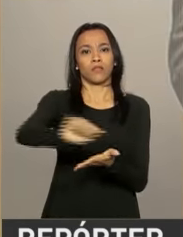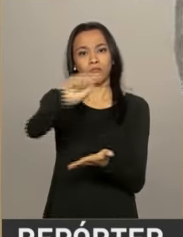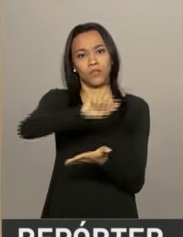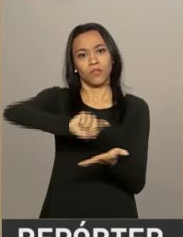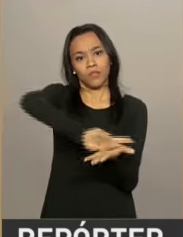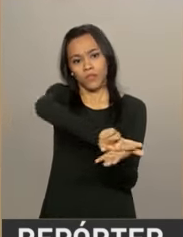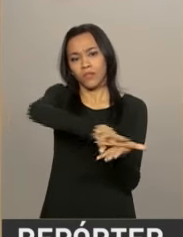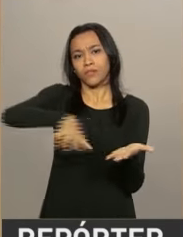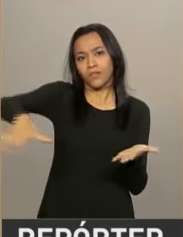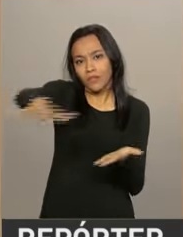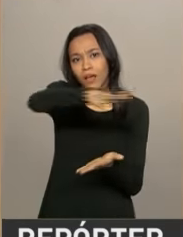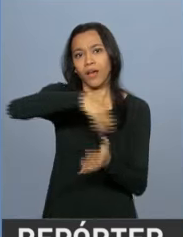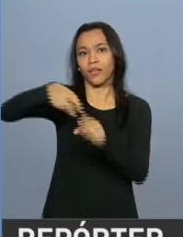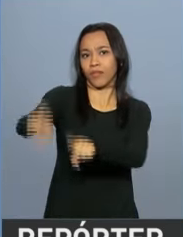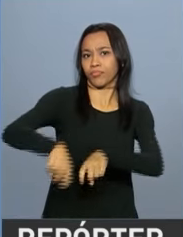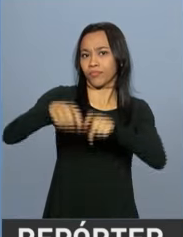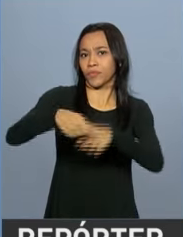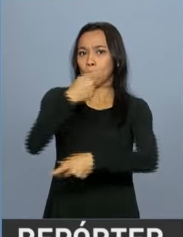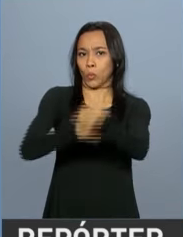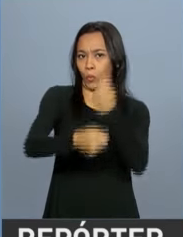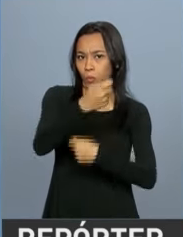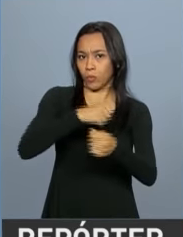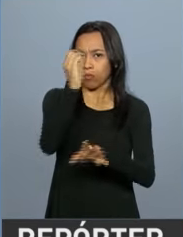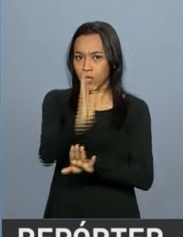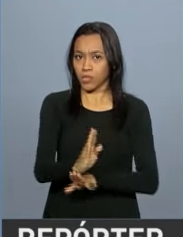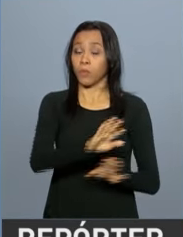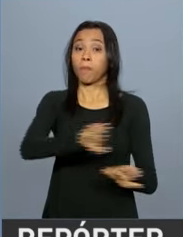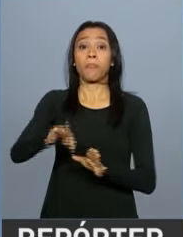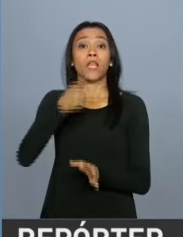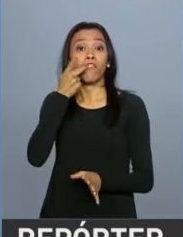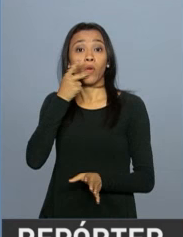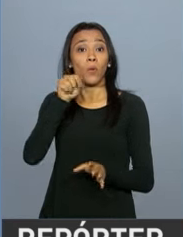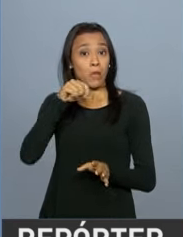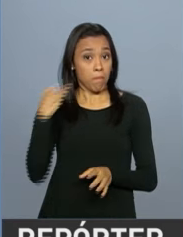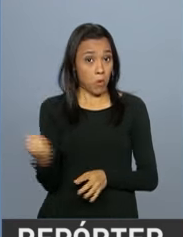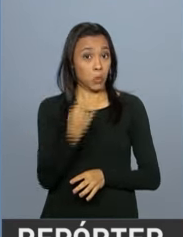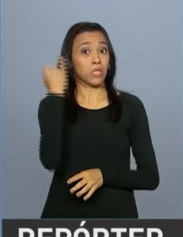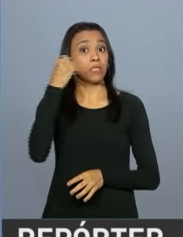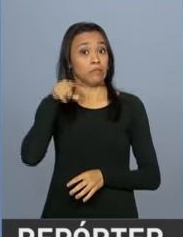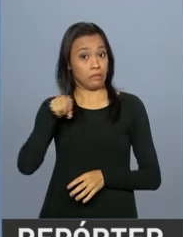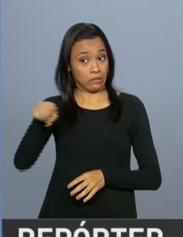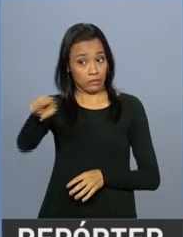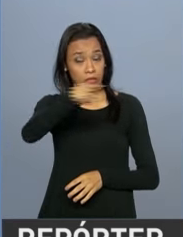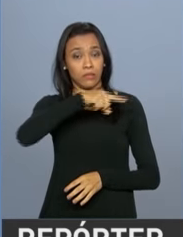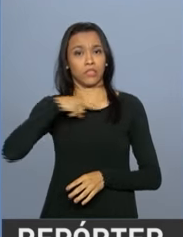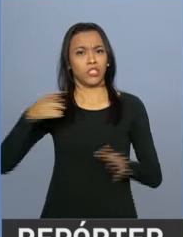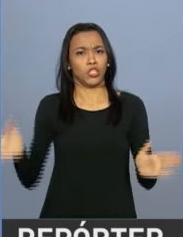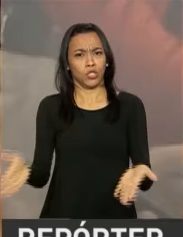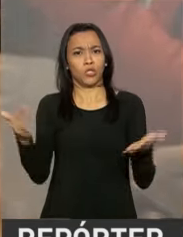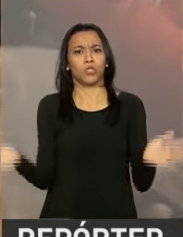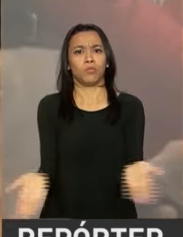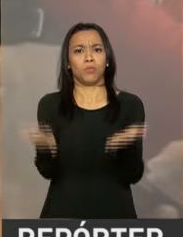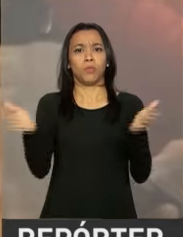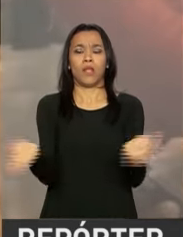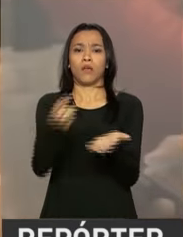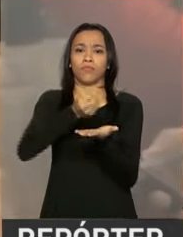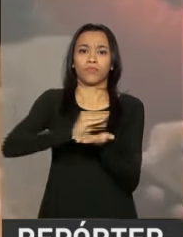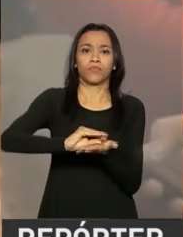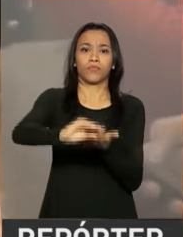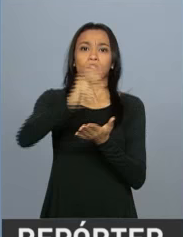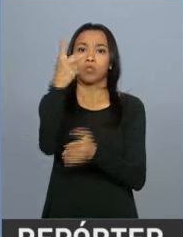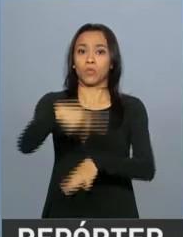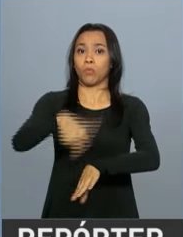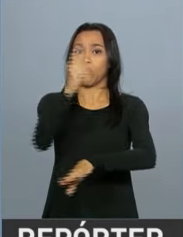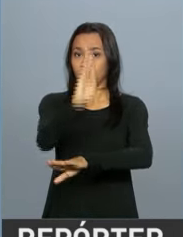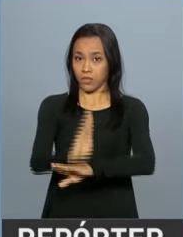brasileiro. Temer agradeceu e destacou a importância do setor e a necessidade de estimular o investimento estrangeiro no